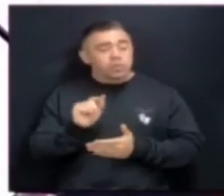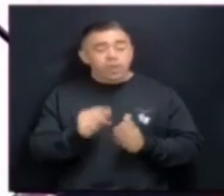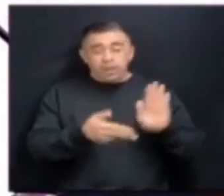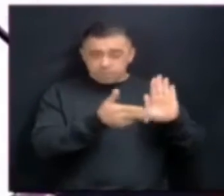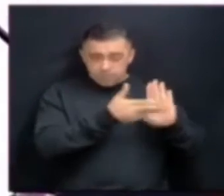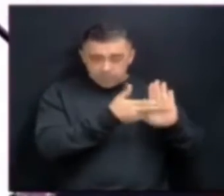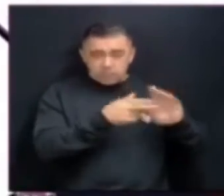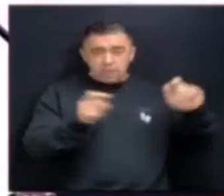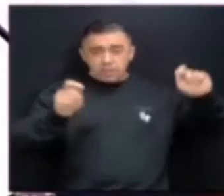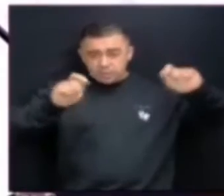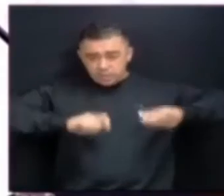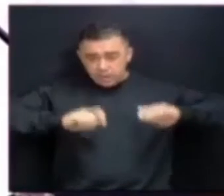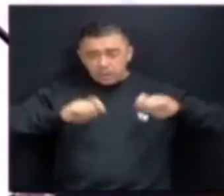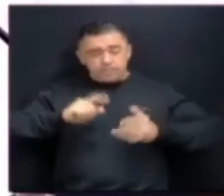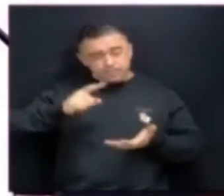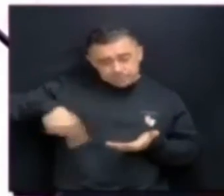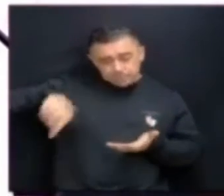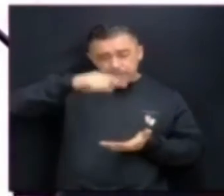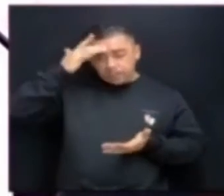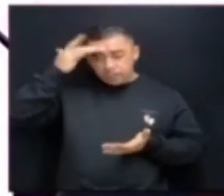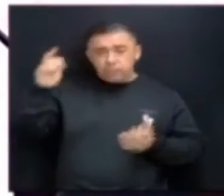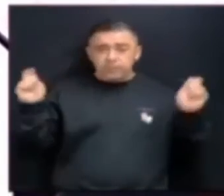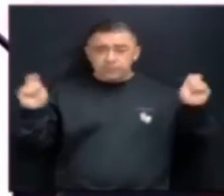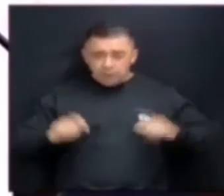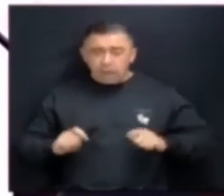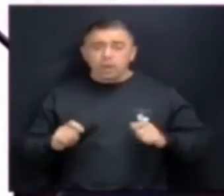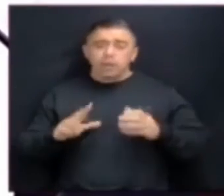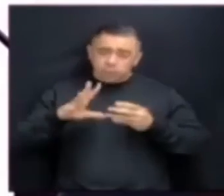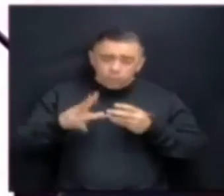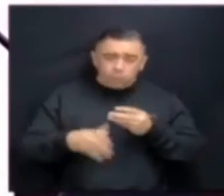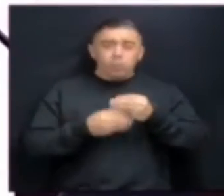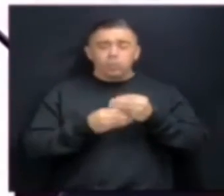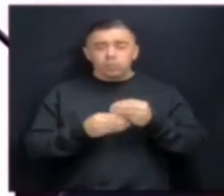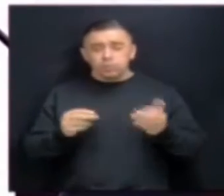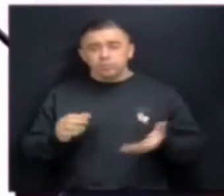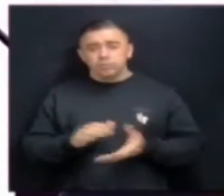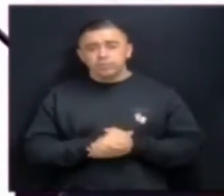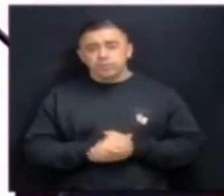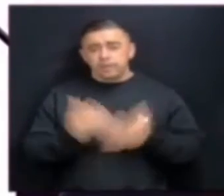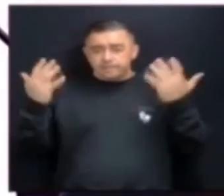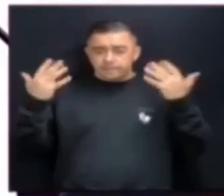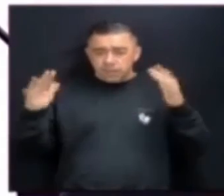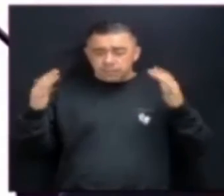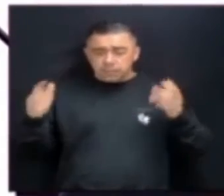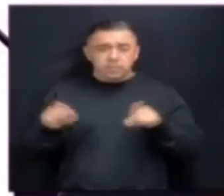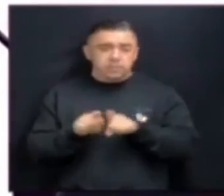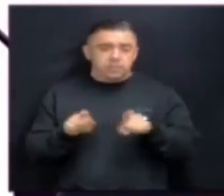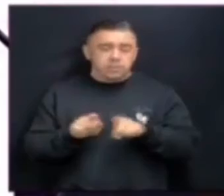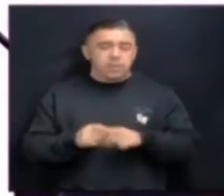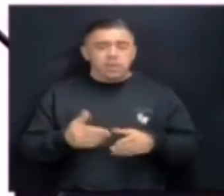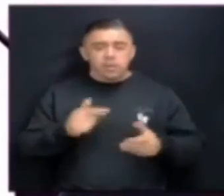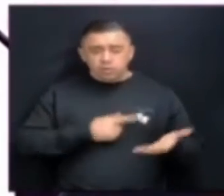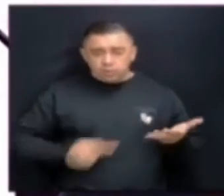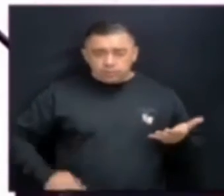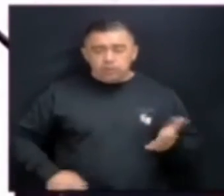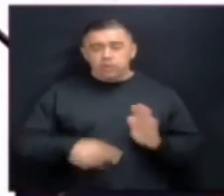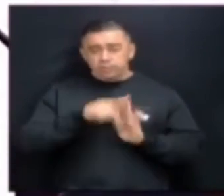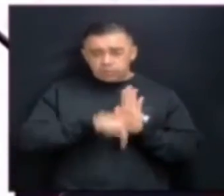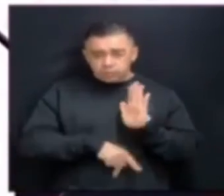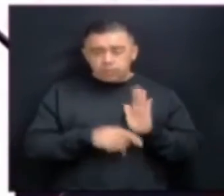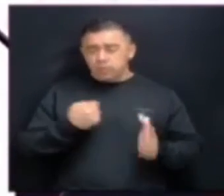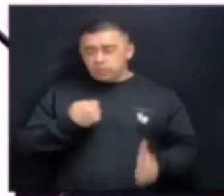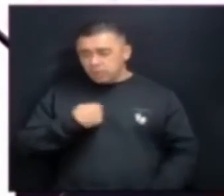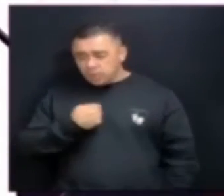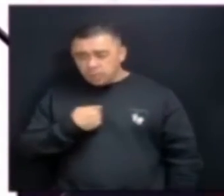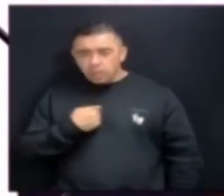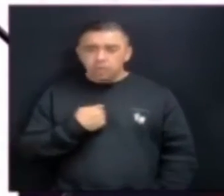possibilitando que essas pessoas também possam ser beneficiados e se quer aqui parabenizar o governo pelo projeto eu